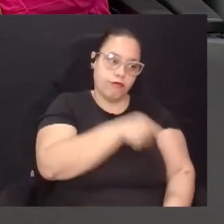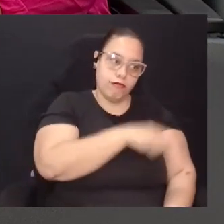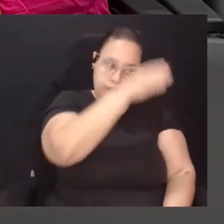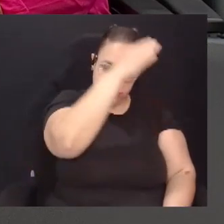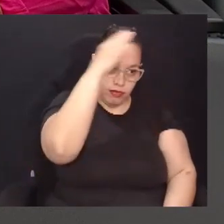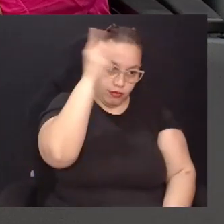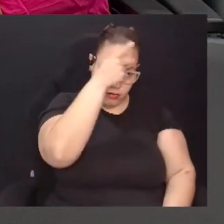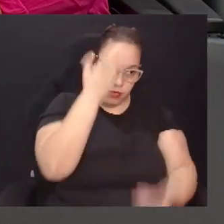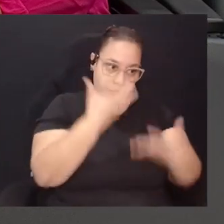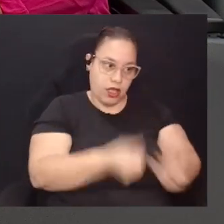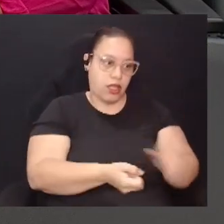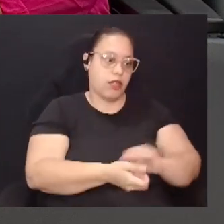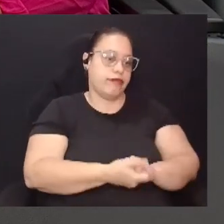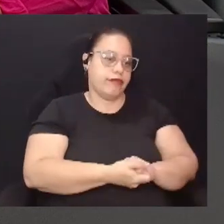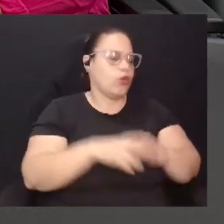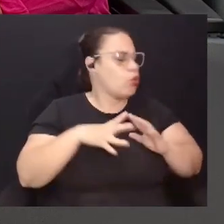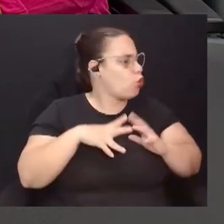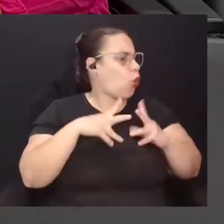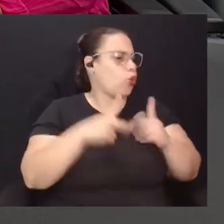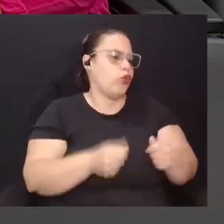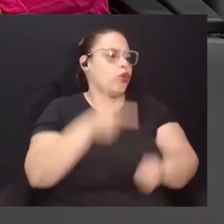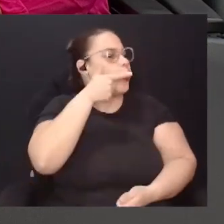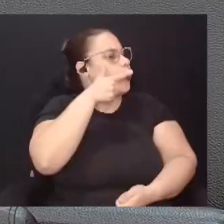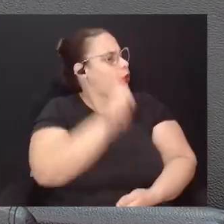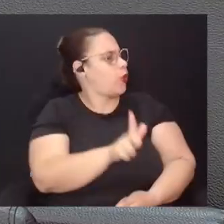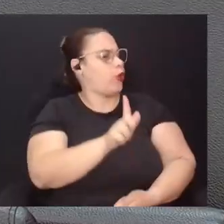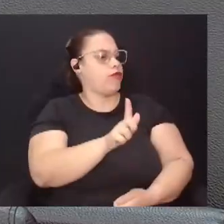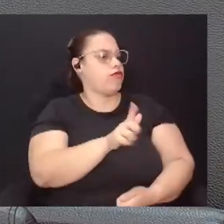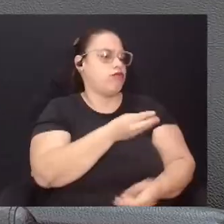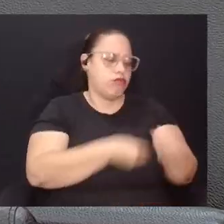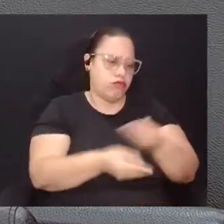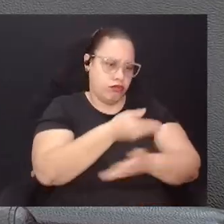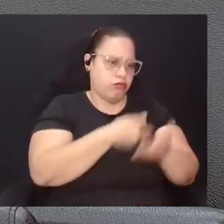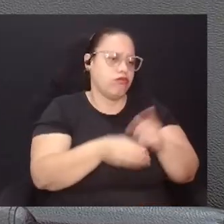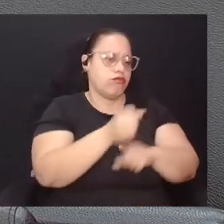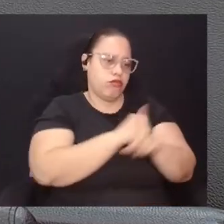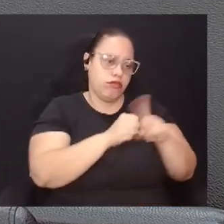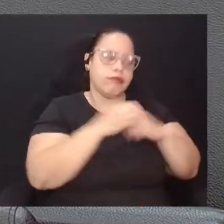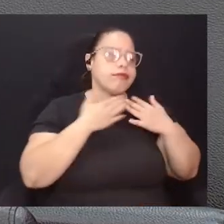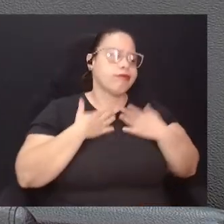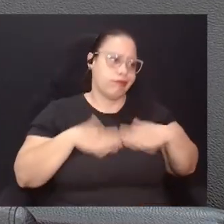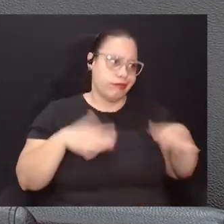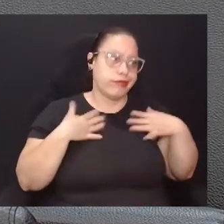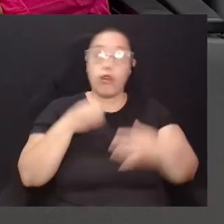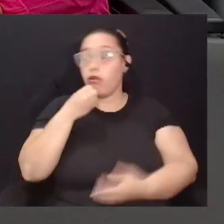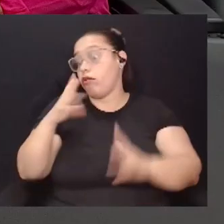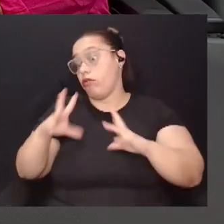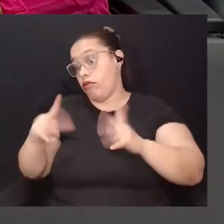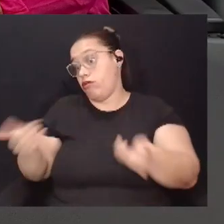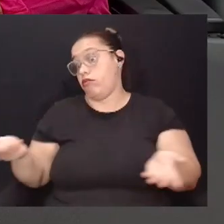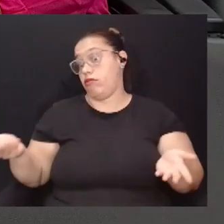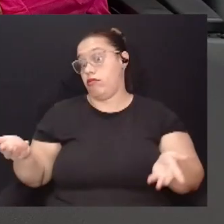aonde é o dever da pessoa que está recebendo, para que aí todo mundo consiga, né, conviver nessa sociedade de maneira mais tranquila. Porque daí fica bom